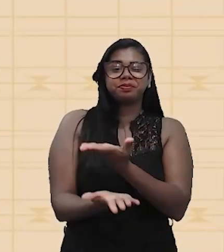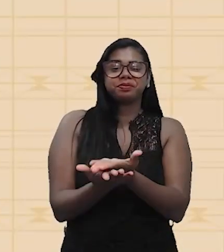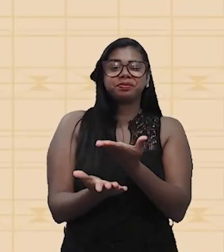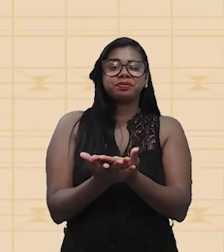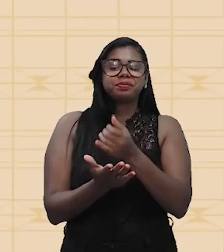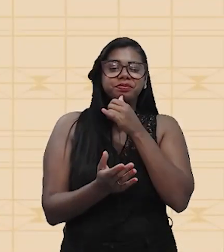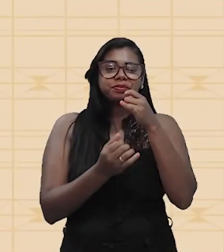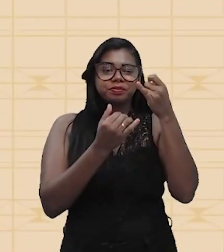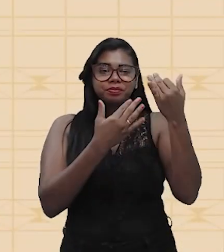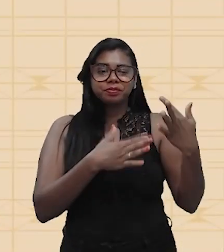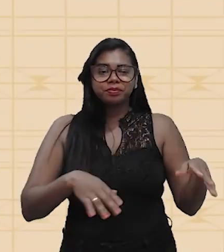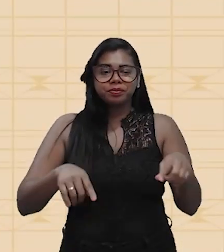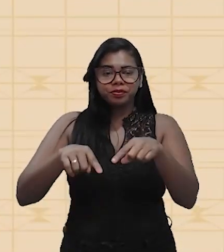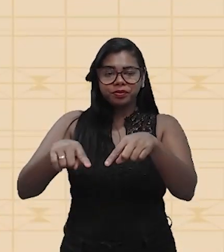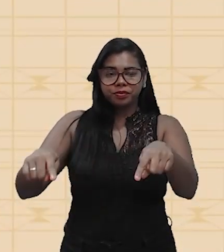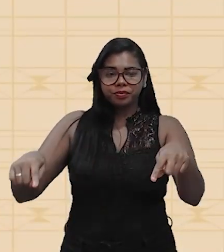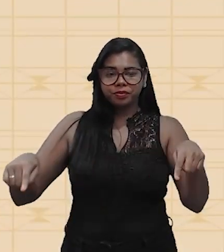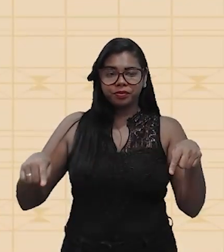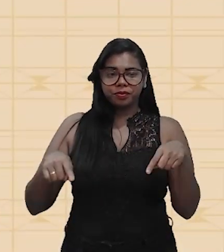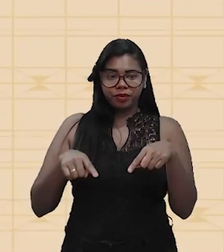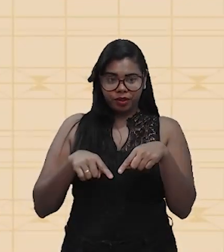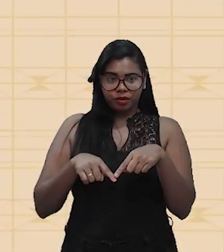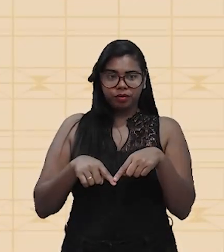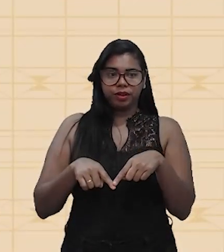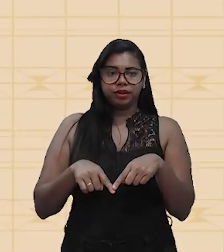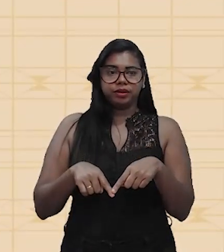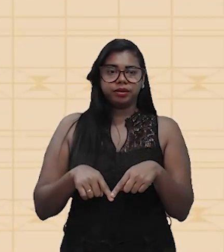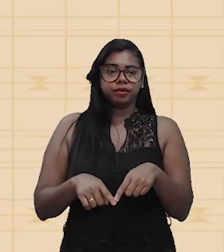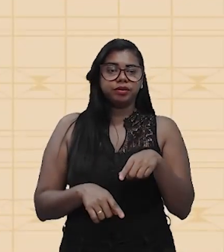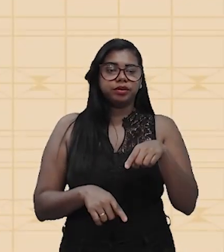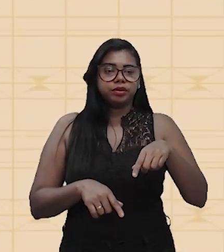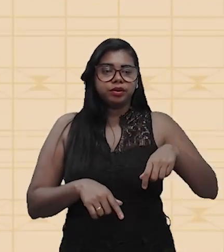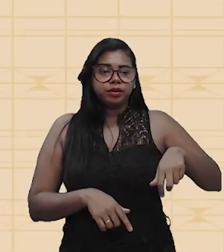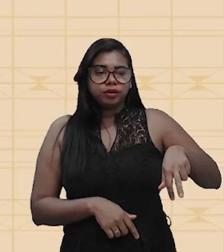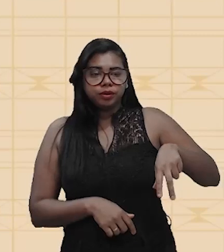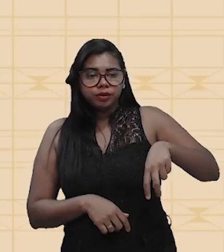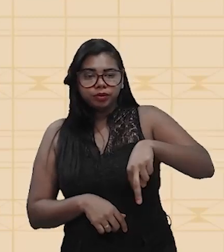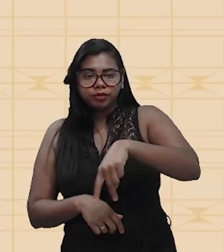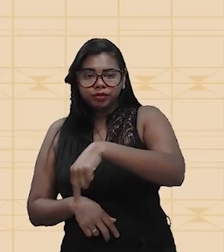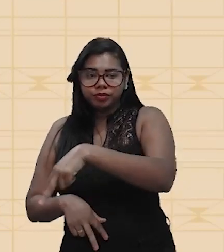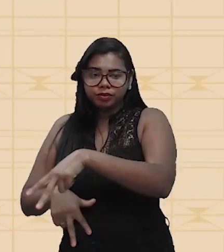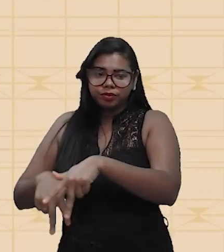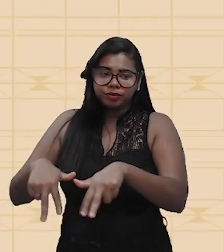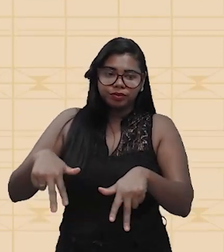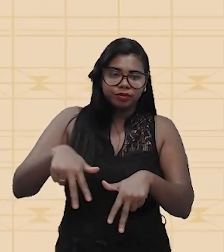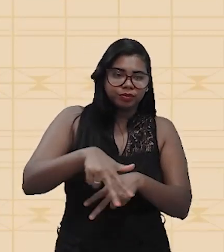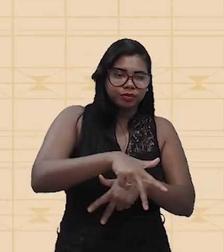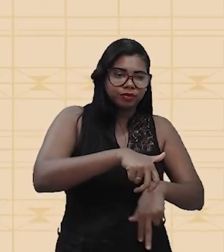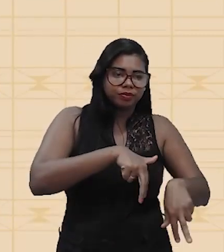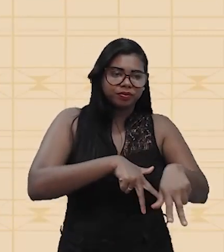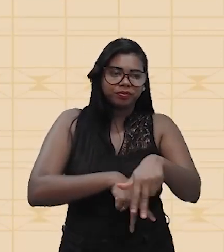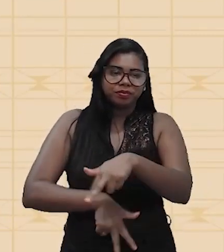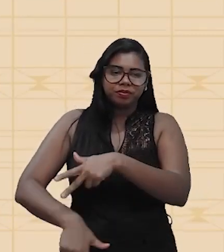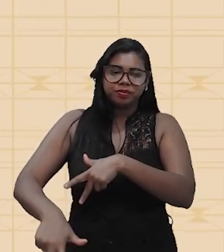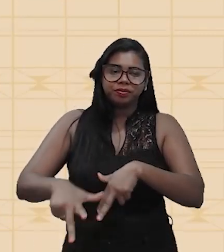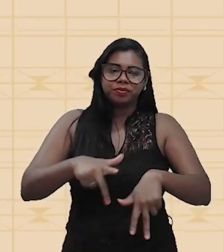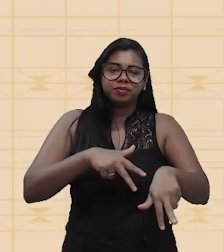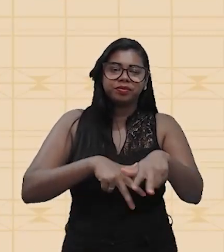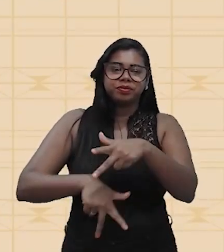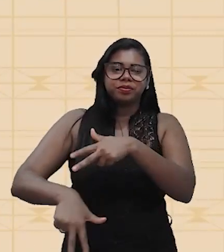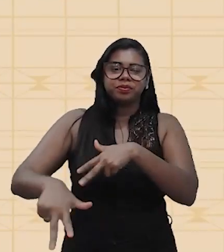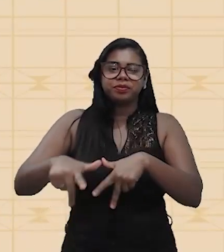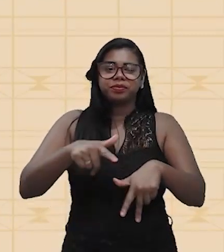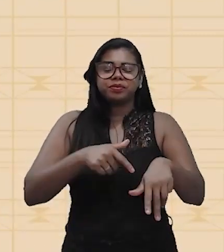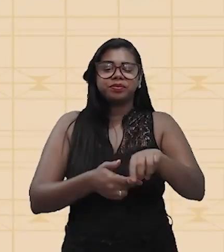numa quadra, em um local aberto e que você pode correr de um lado para outro livremente. Se nós colocarmos